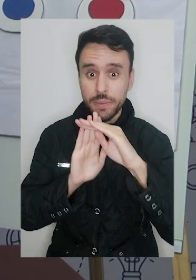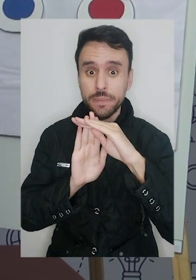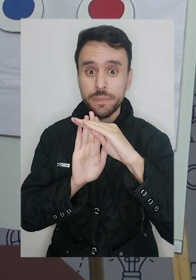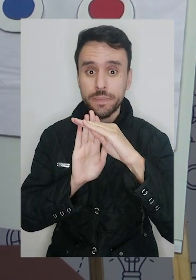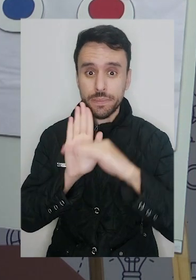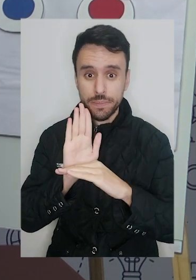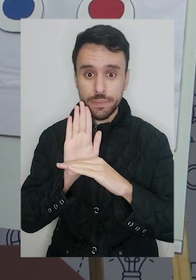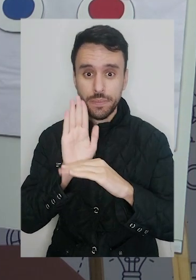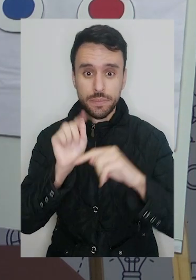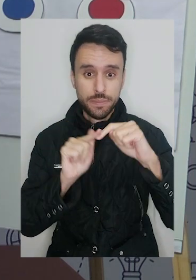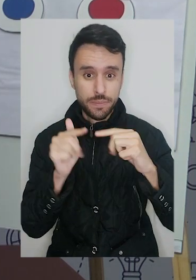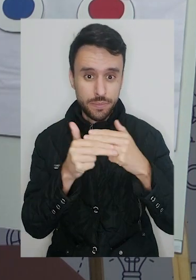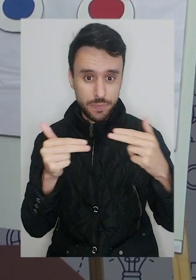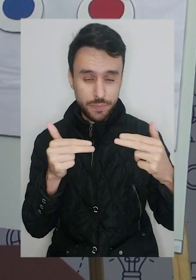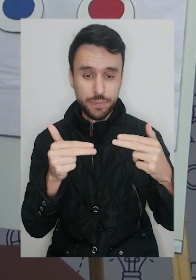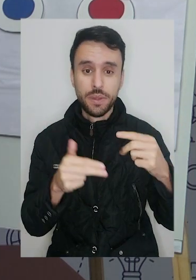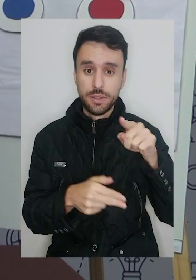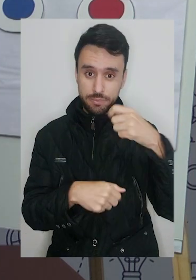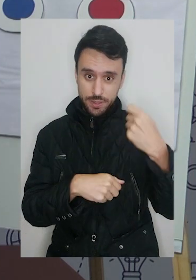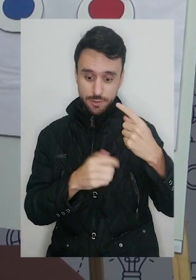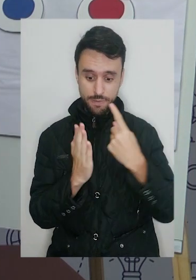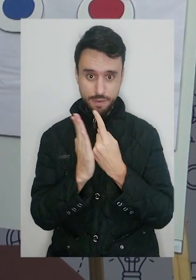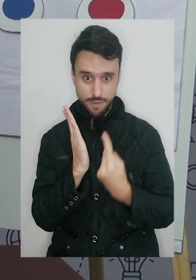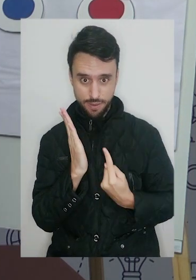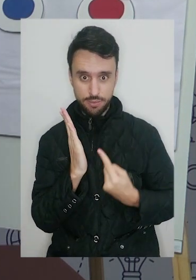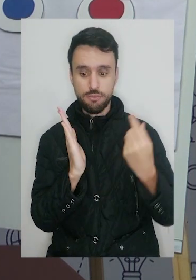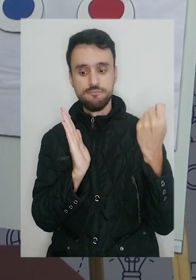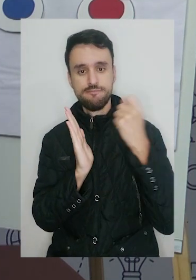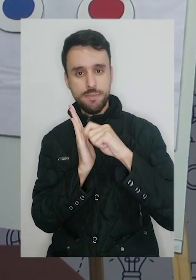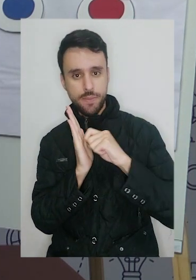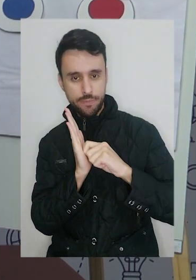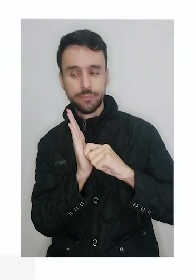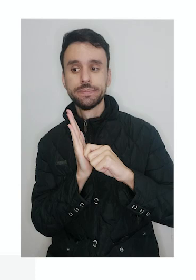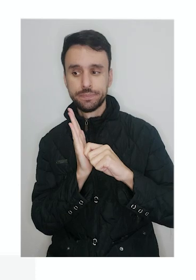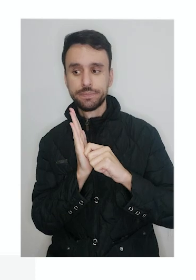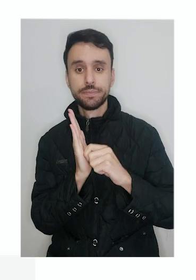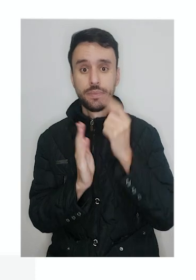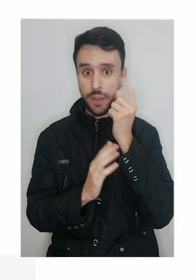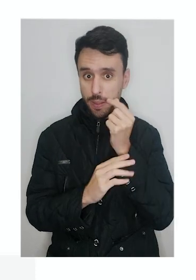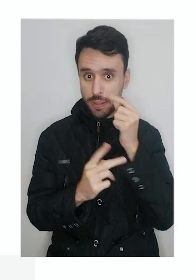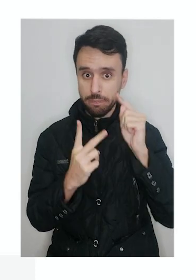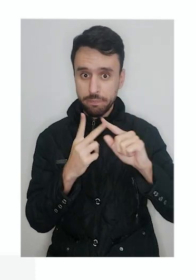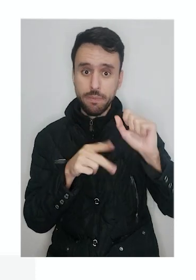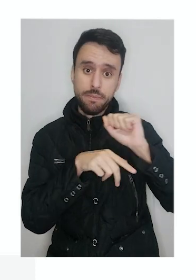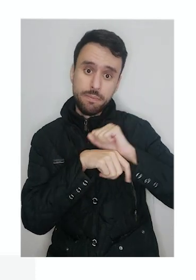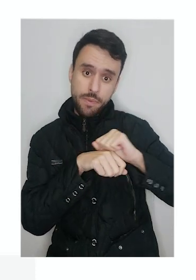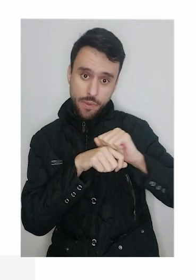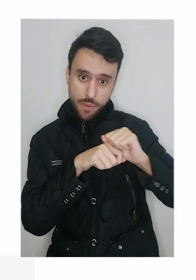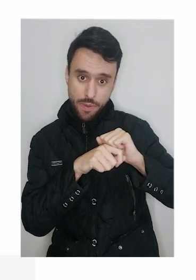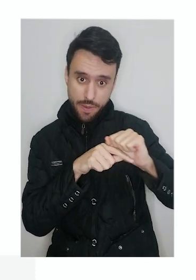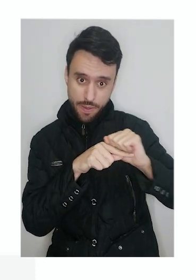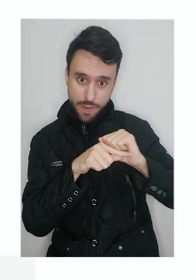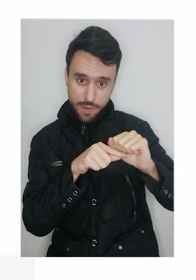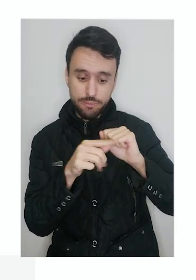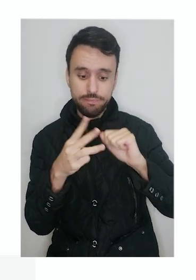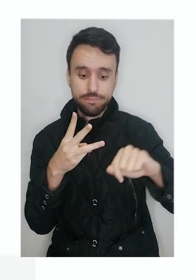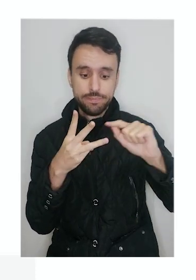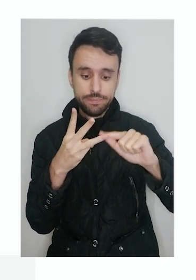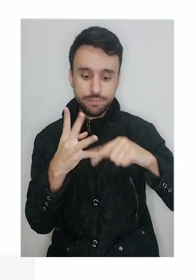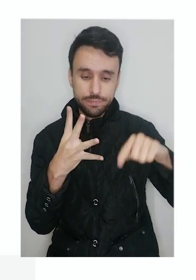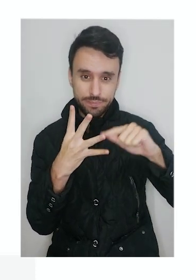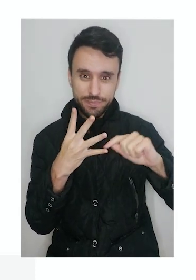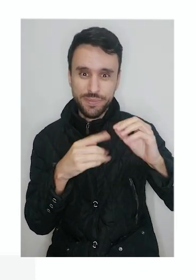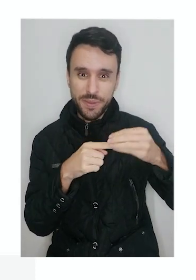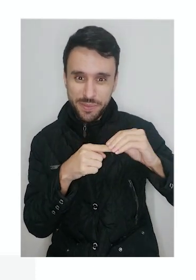materiais. Você vai precisar de um caderno ou folha para registro, um lápis, borracha,